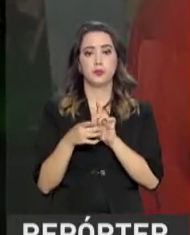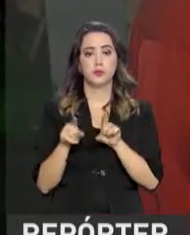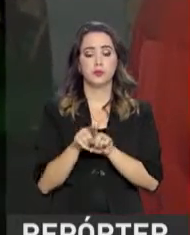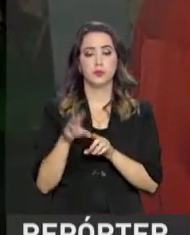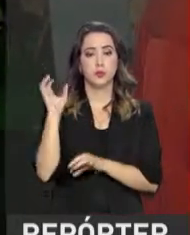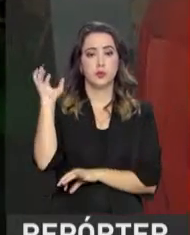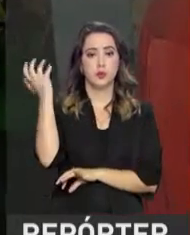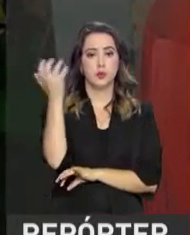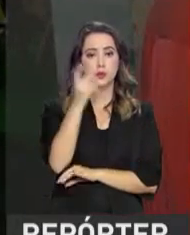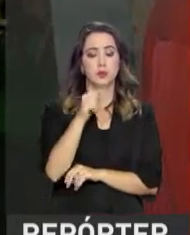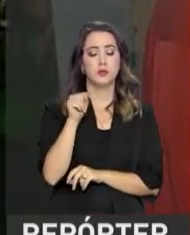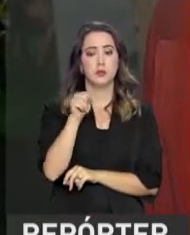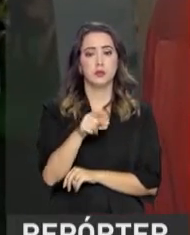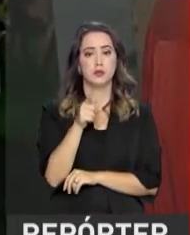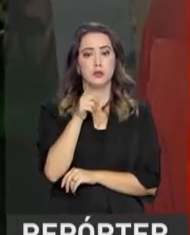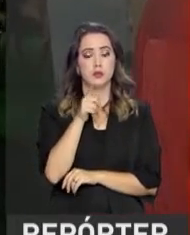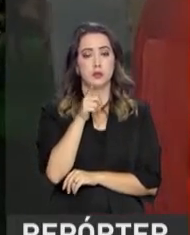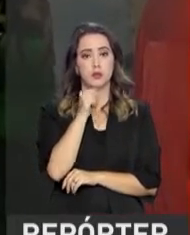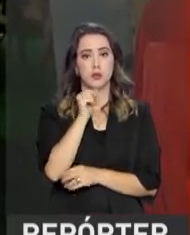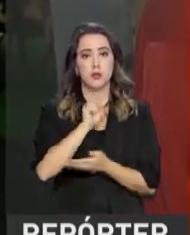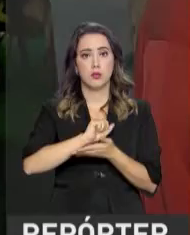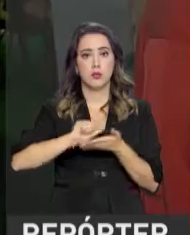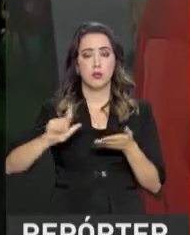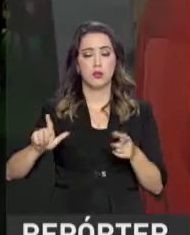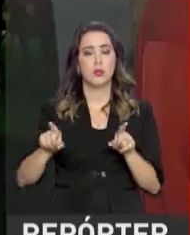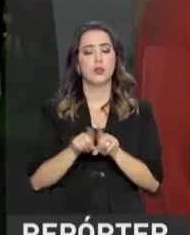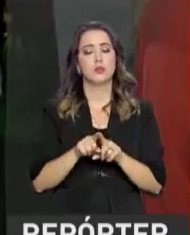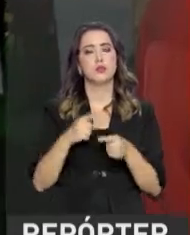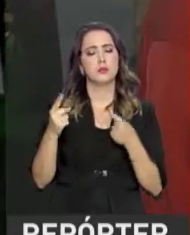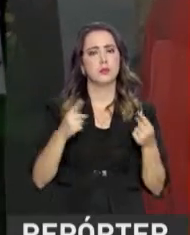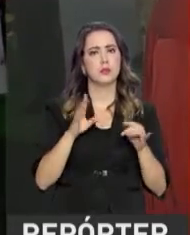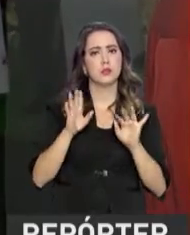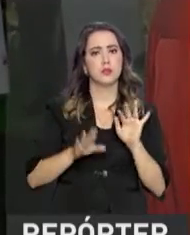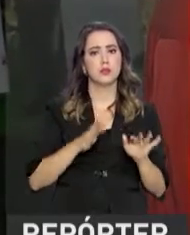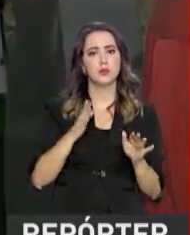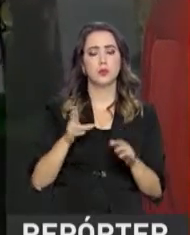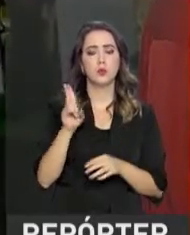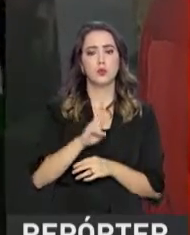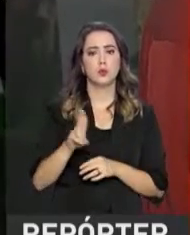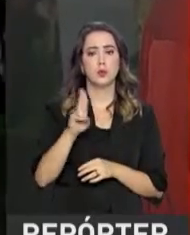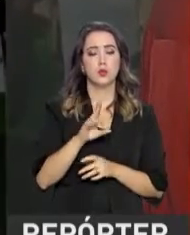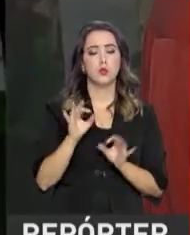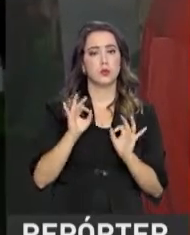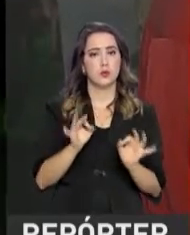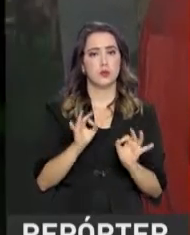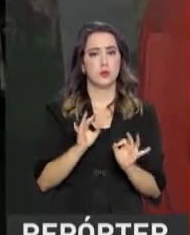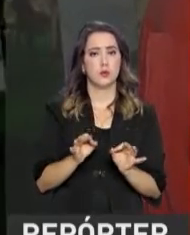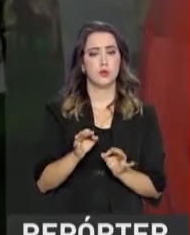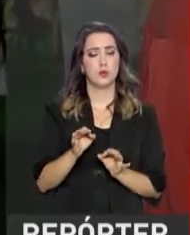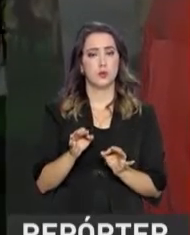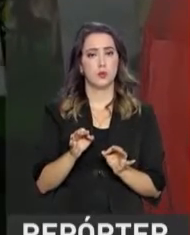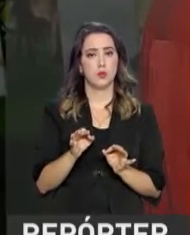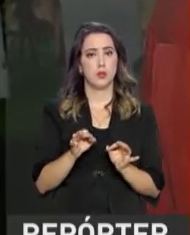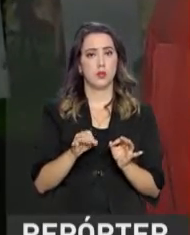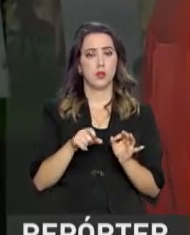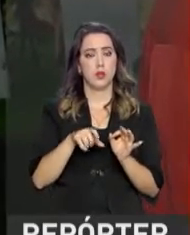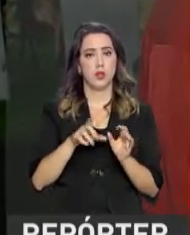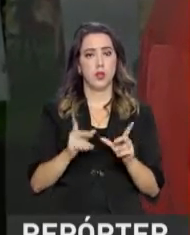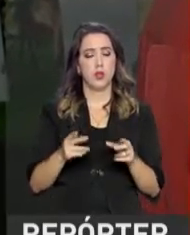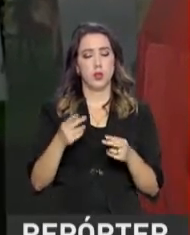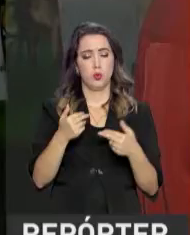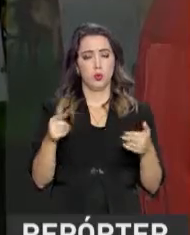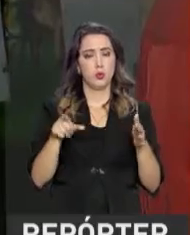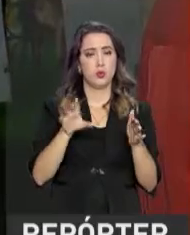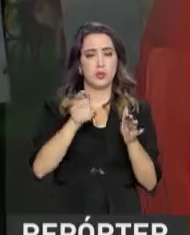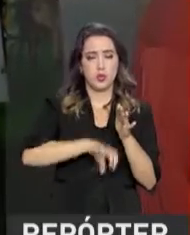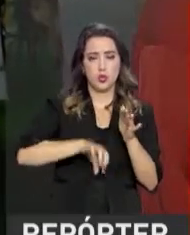ambientais no efluente do dessalinizador e também, em alguns casos, até o uso produtivo do efluente dessalinizador. Então ele trabalha na linha da